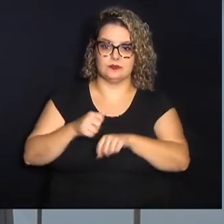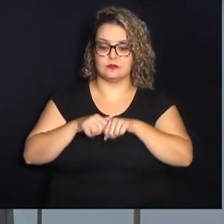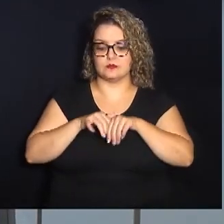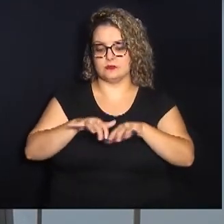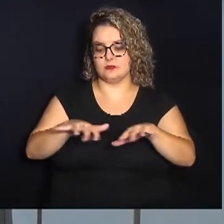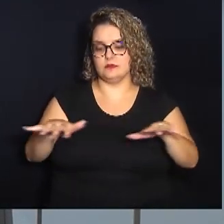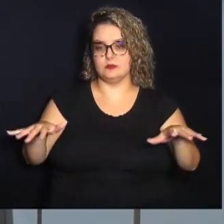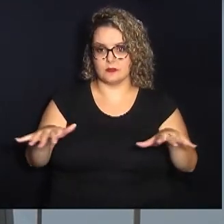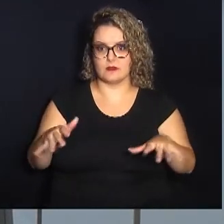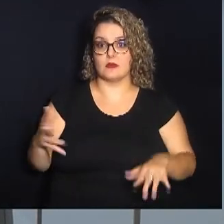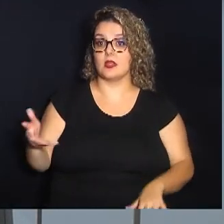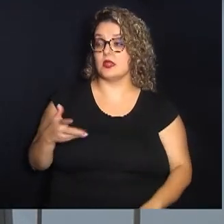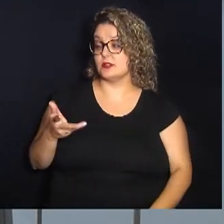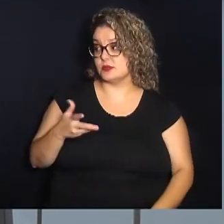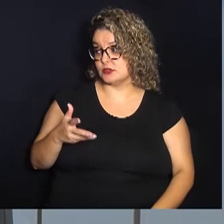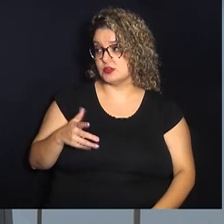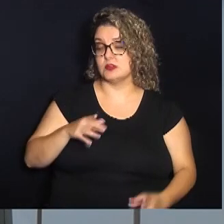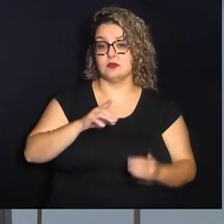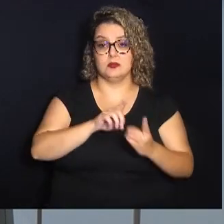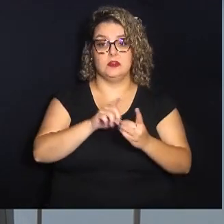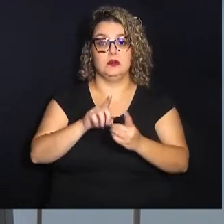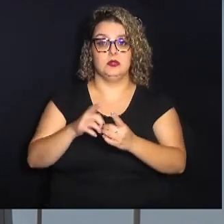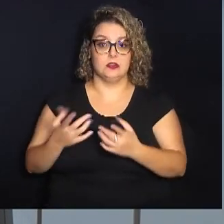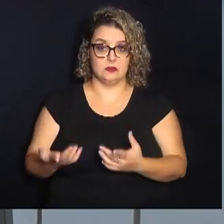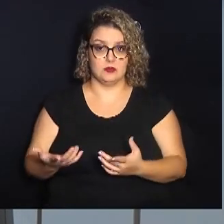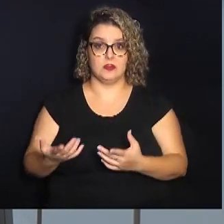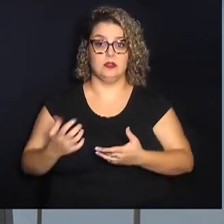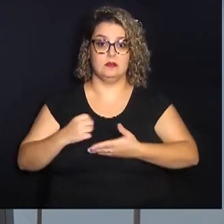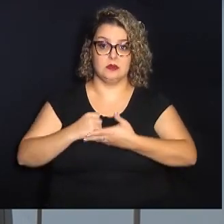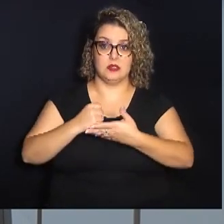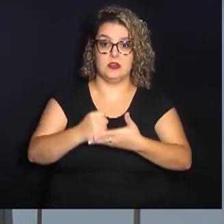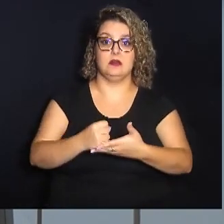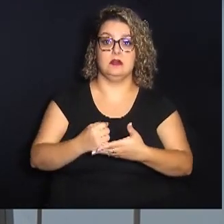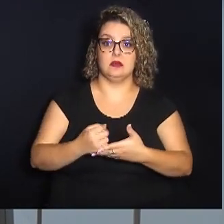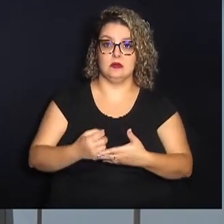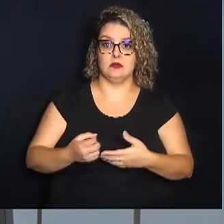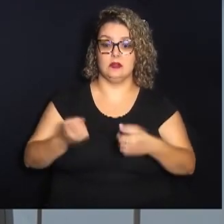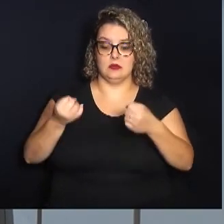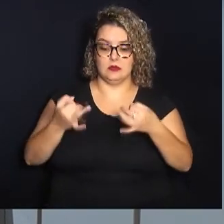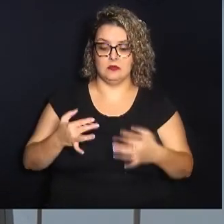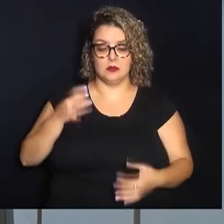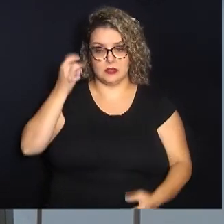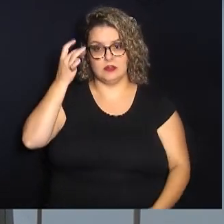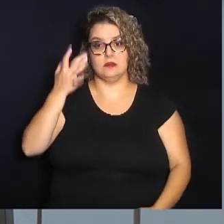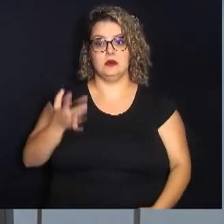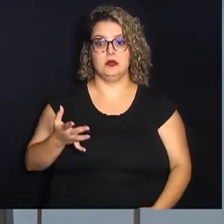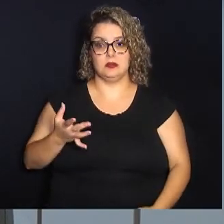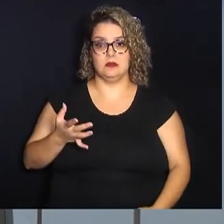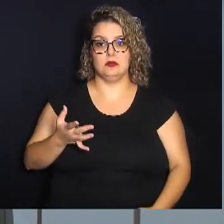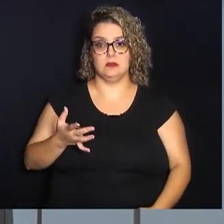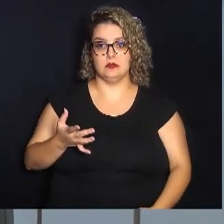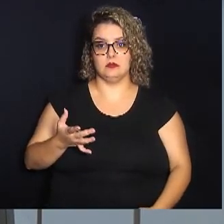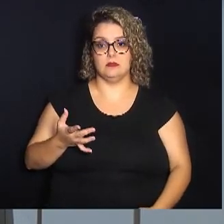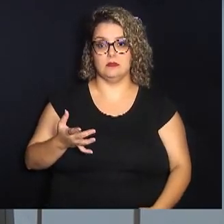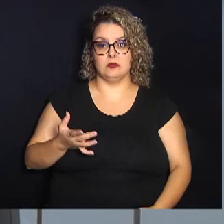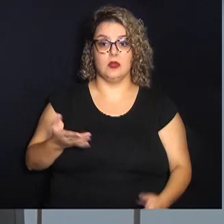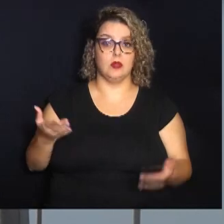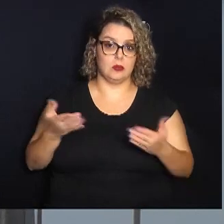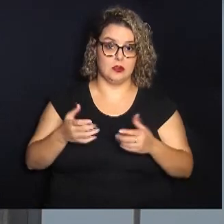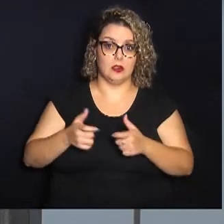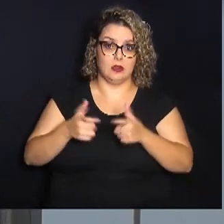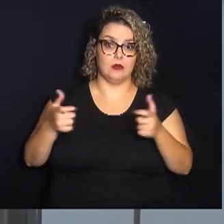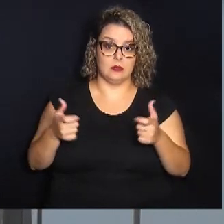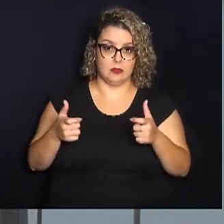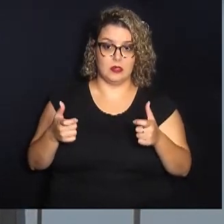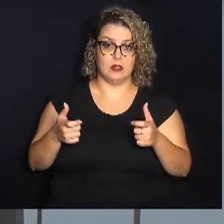alcance, agilizar o alcance, para levar as orientações de uma forma mais fácil. Hoje em dia, praticamente a maior parte da